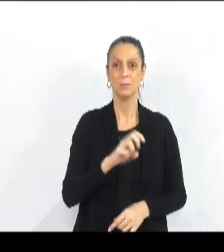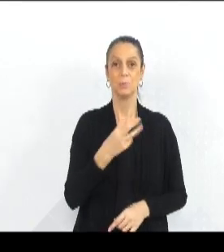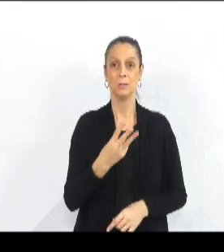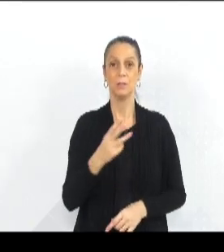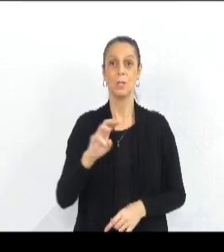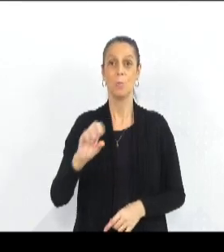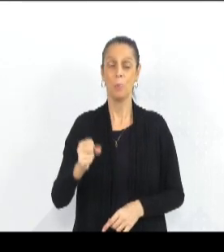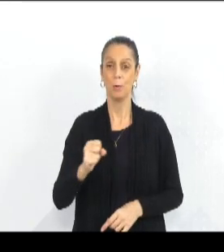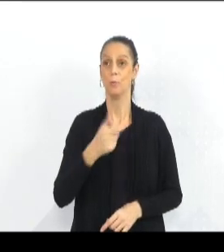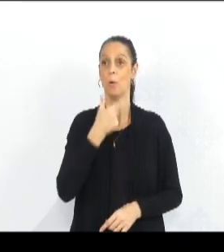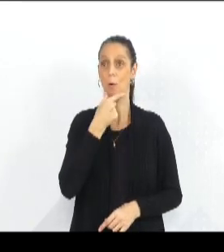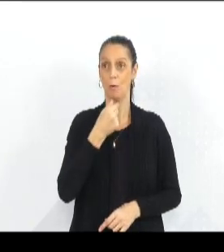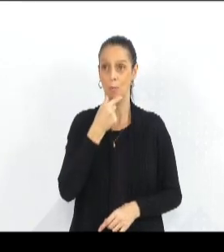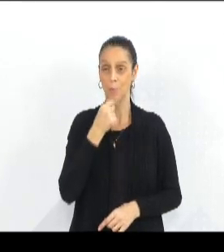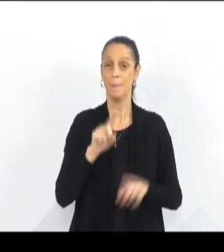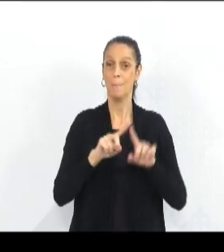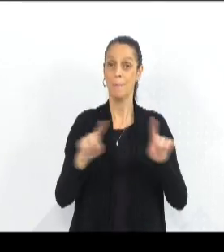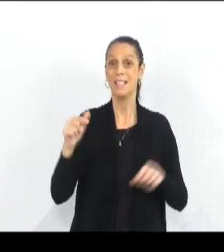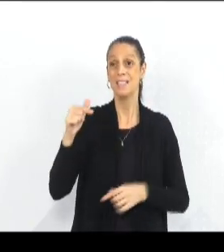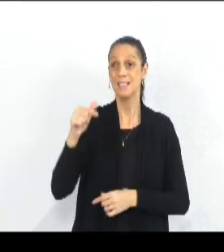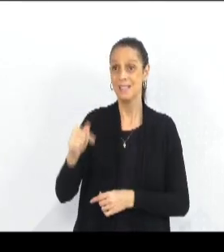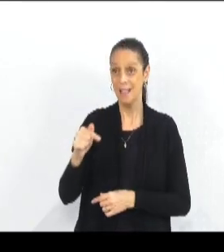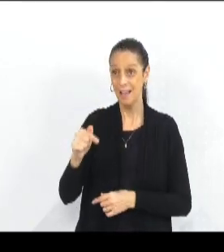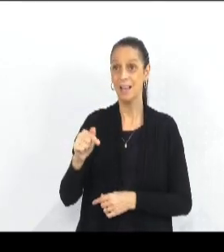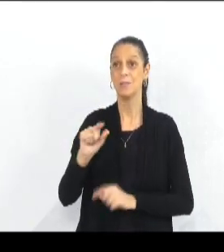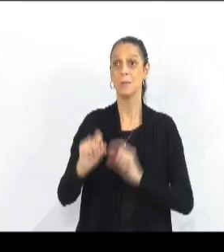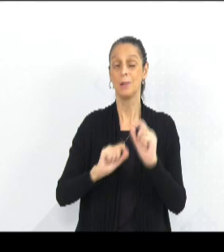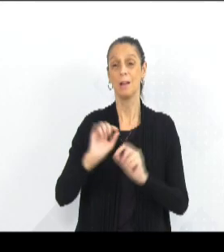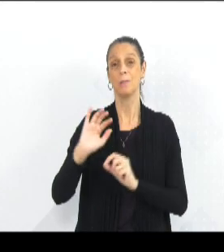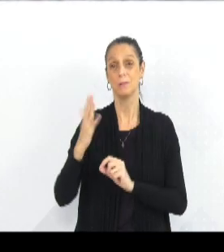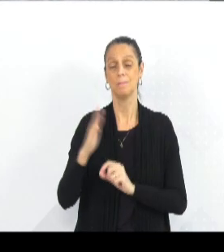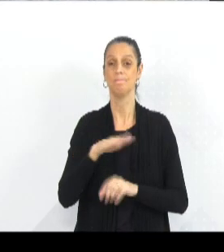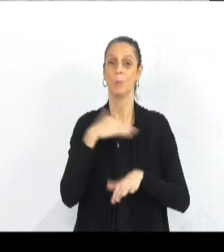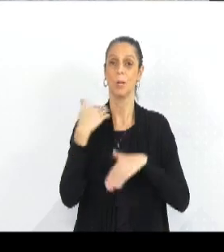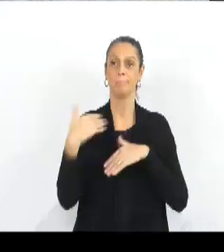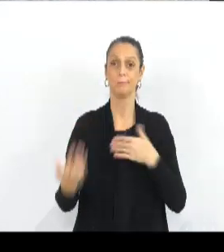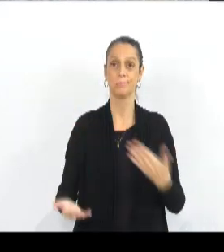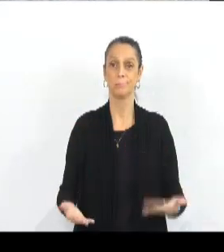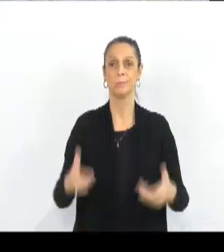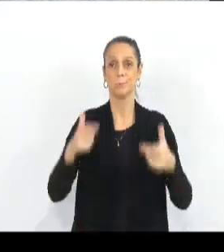sendo que 7 deles tombaram em campo de batalha.